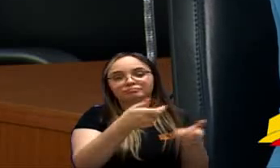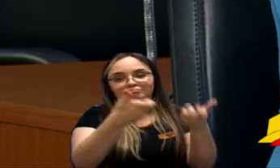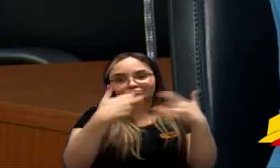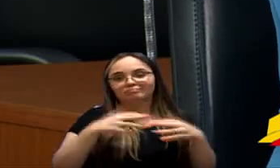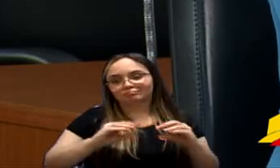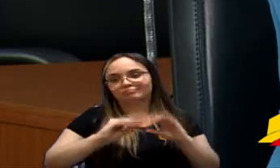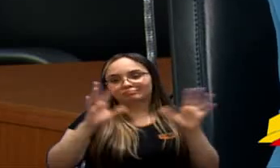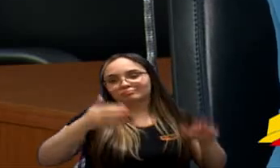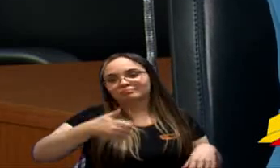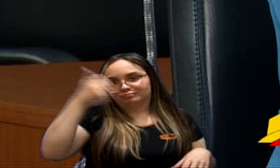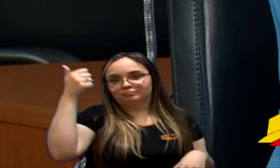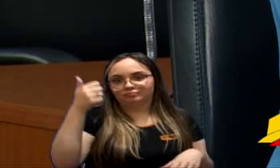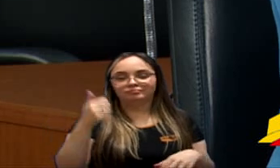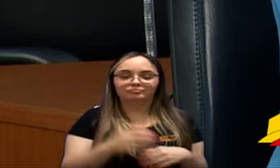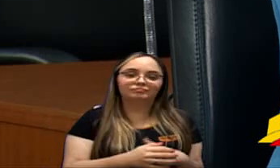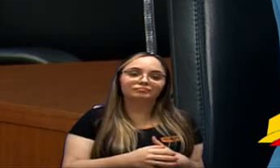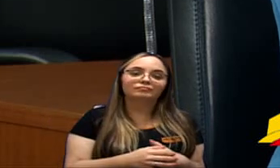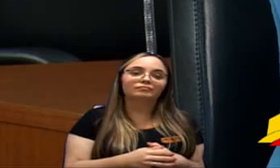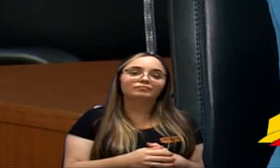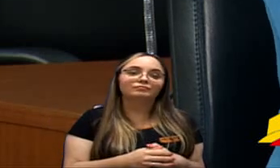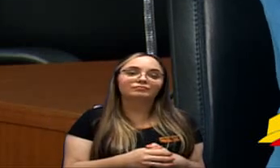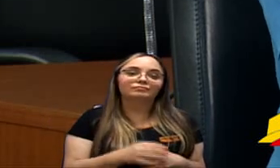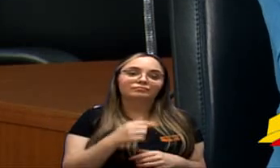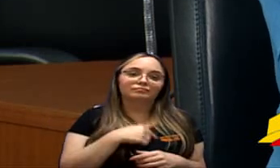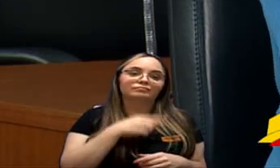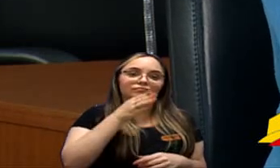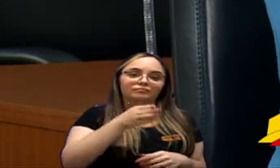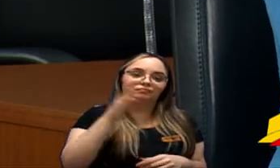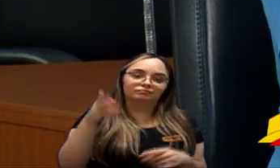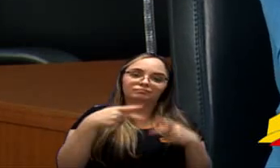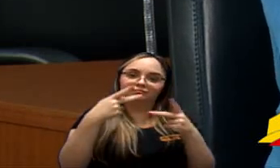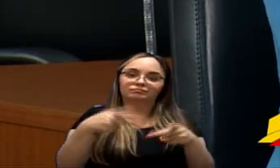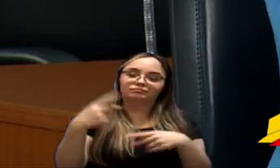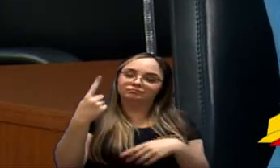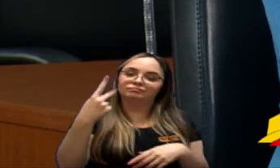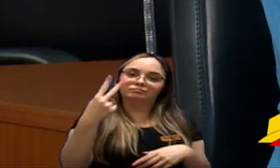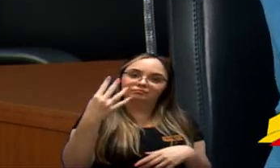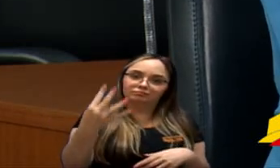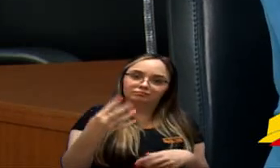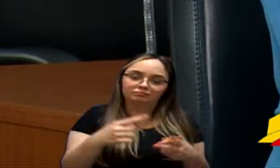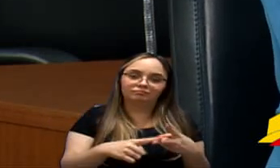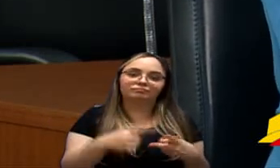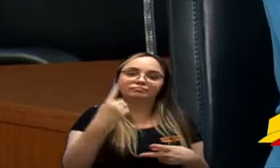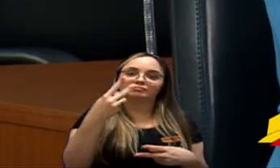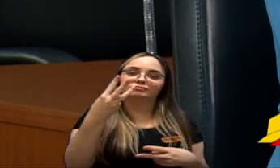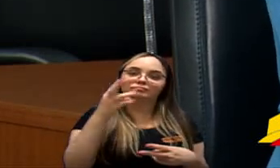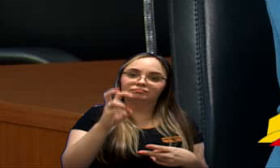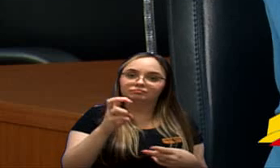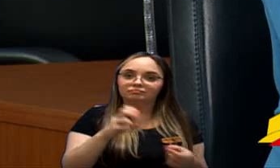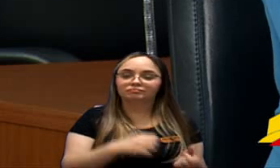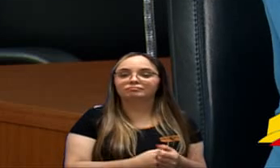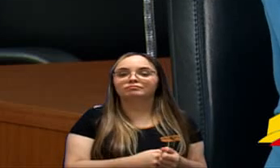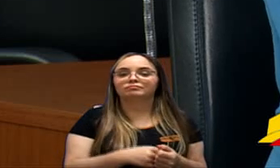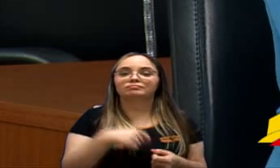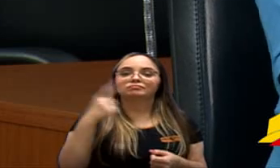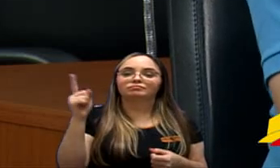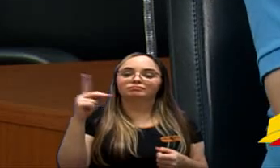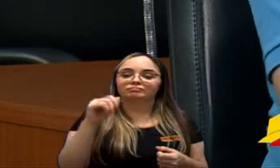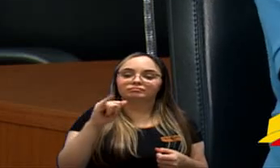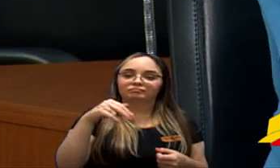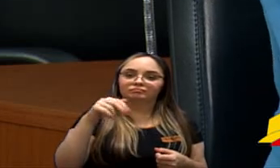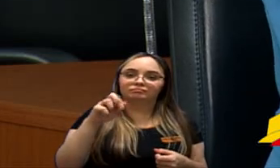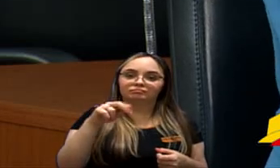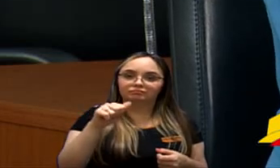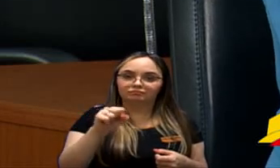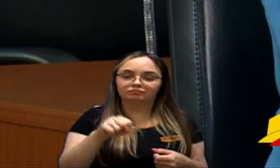passar a referência certinho de como é que está esse atendimento lá. Eu tenho visitado várias, a 124, a 135, a do Paineiras, Herbert